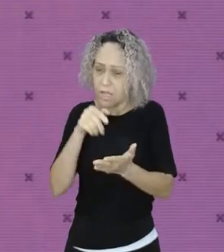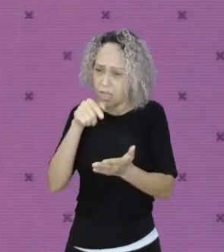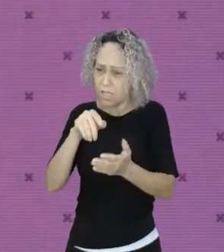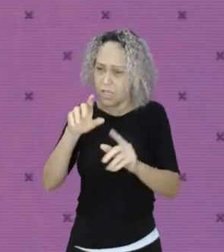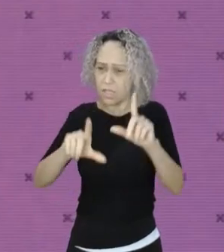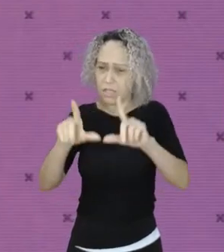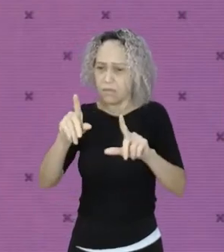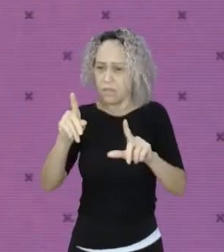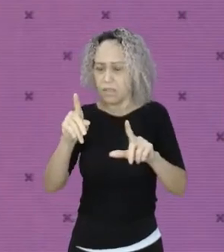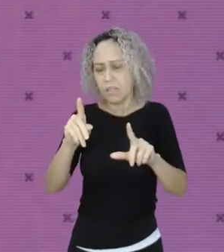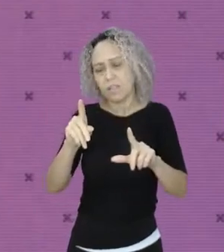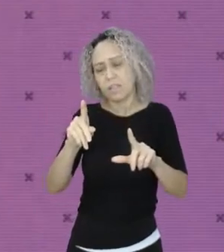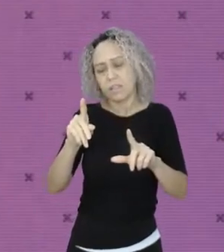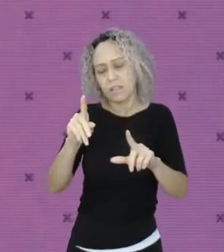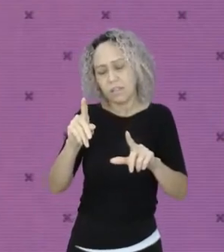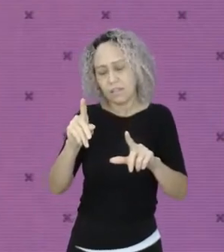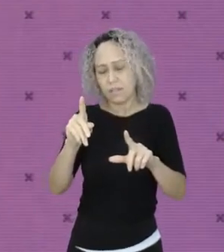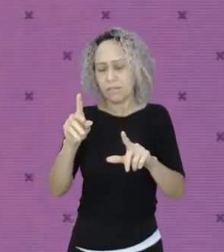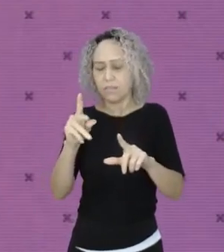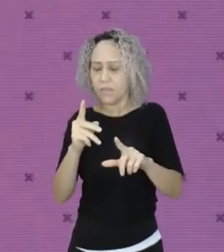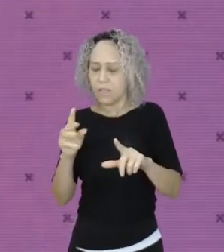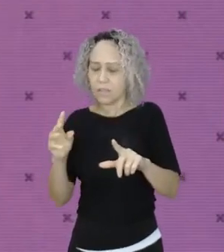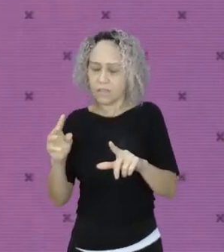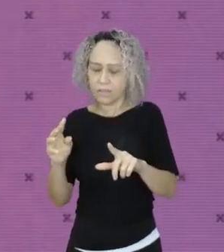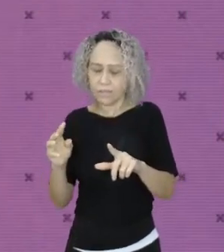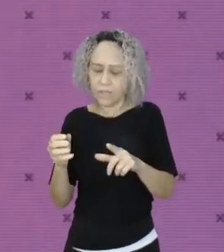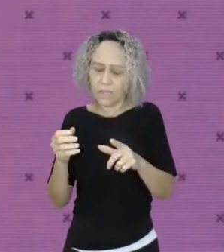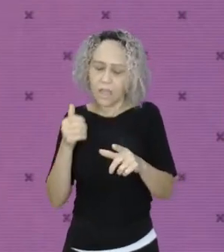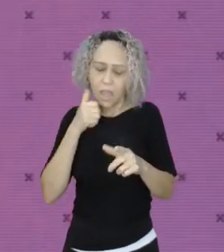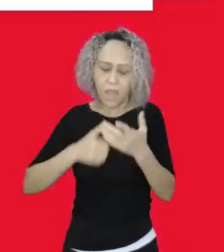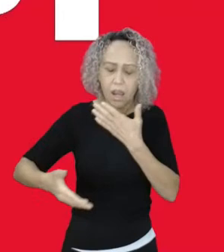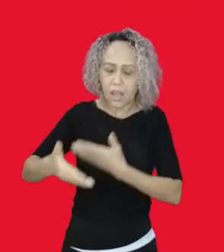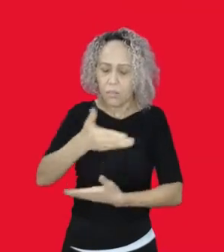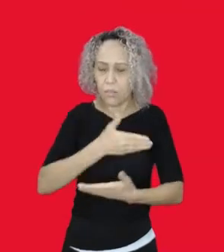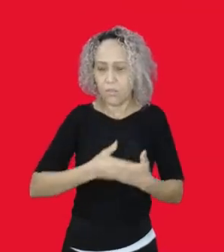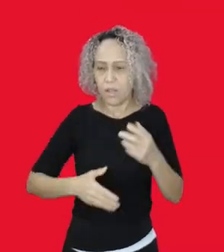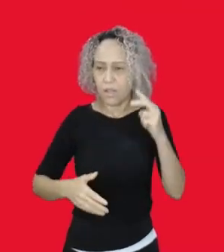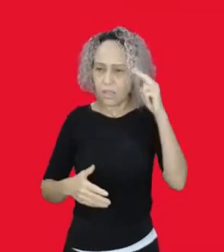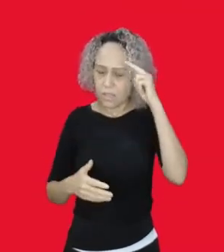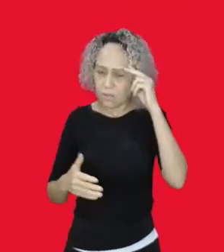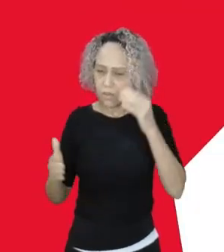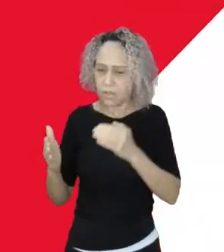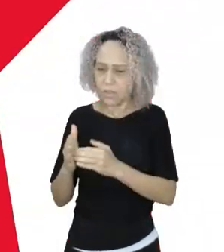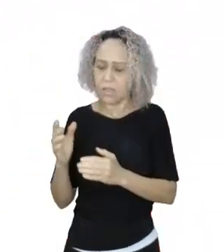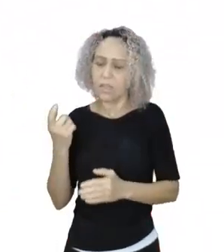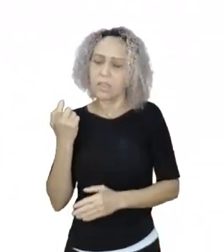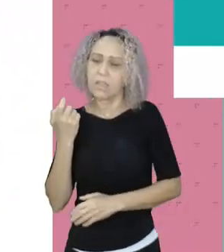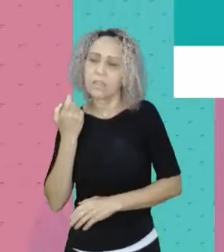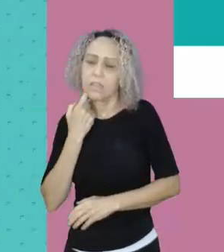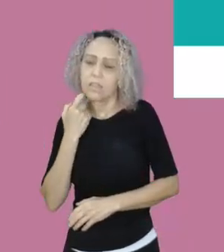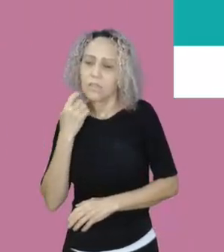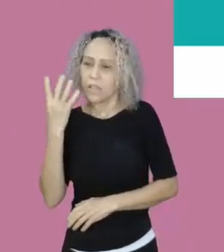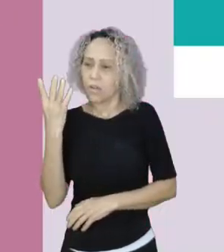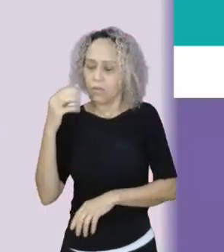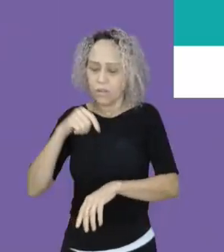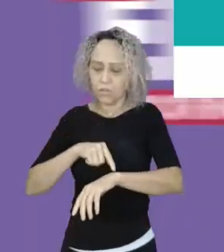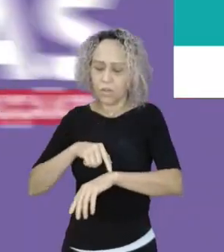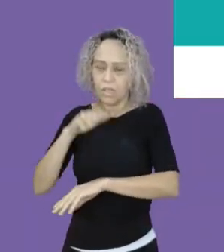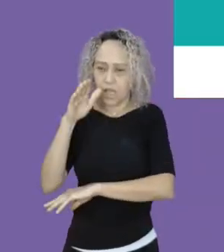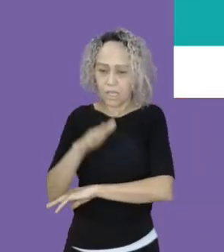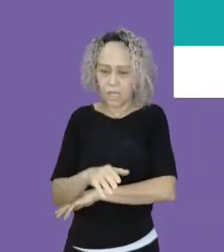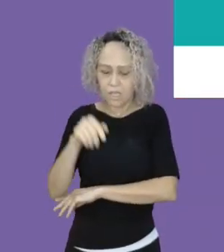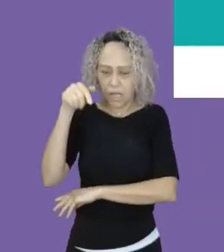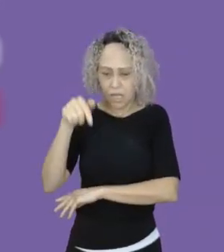Formação com as suas companheiras. É de segunda a sexta-feira, sempre às 4 da tarde, aqui na TV PT.